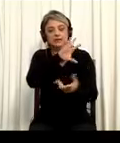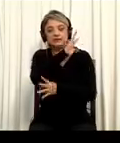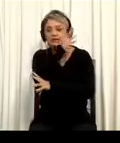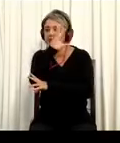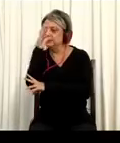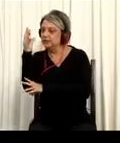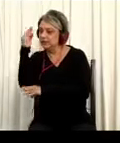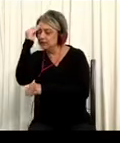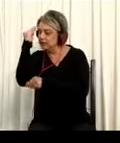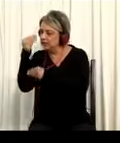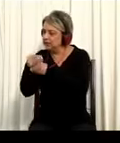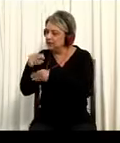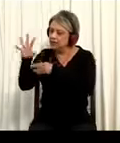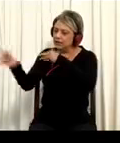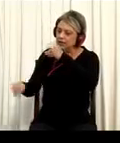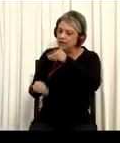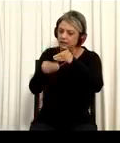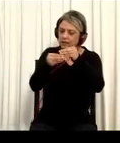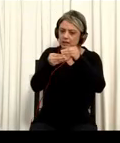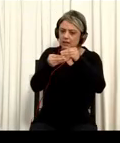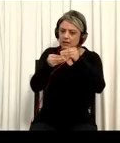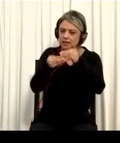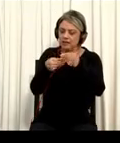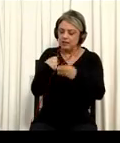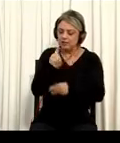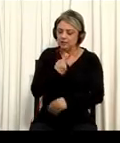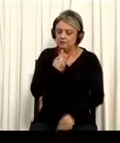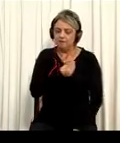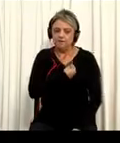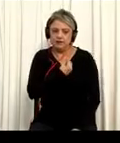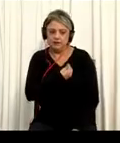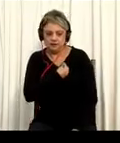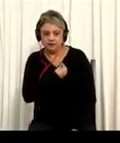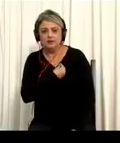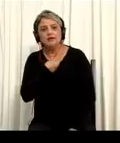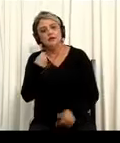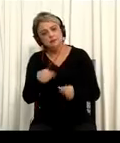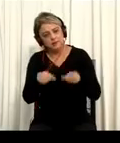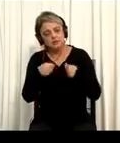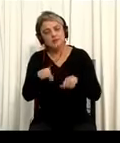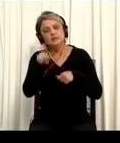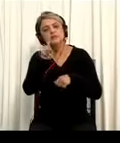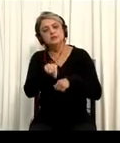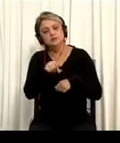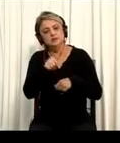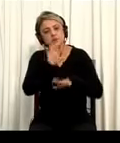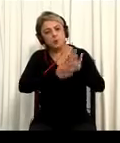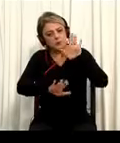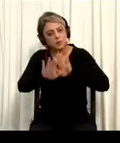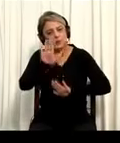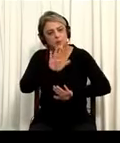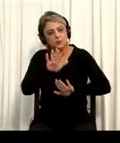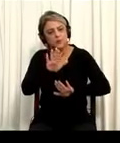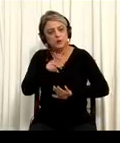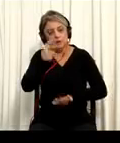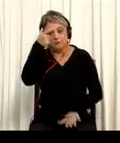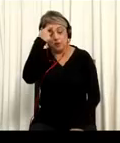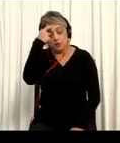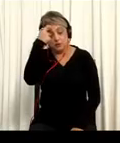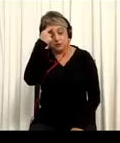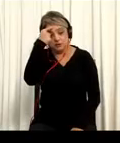a natureza como parte de um ciclo de vida também, que é preciso que a gente cuide de forma